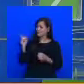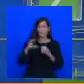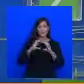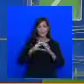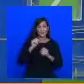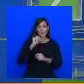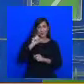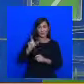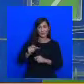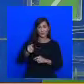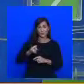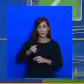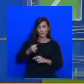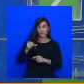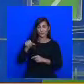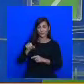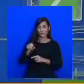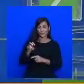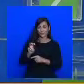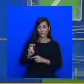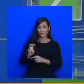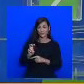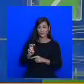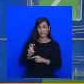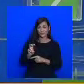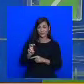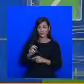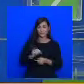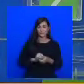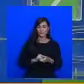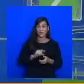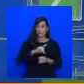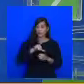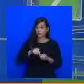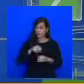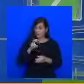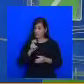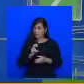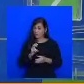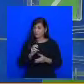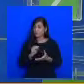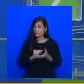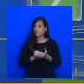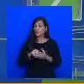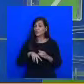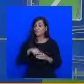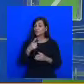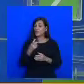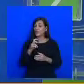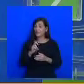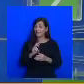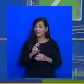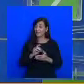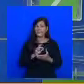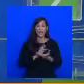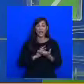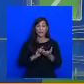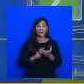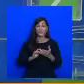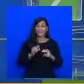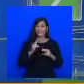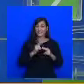Bola azul, número 95. Azul, 95. Foram sorteados 5 números, faltam 15.